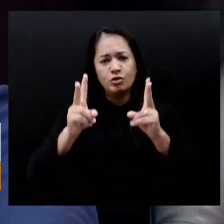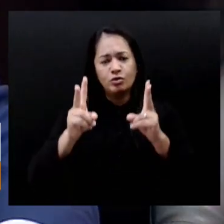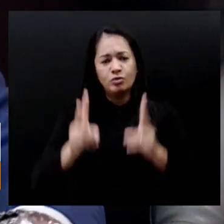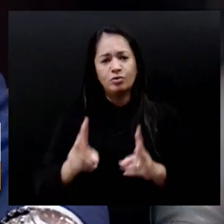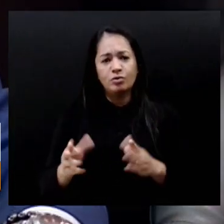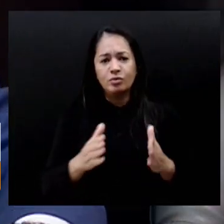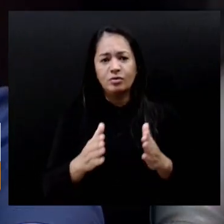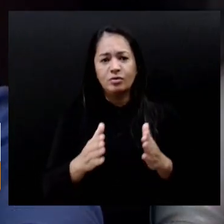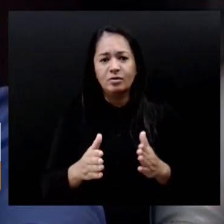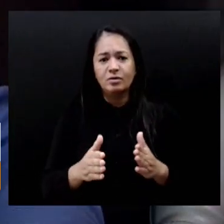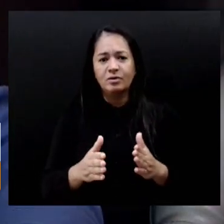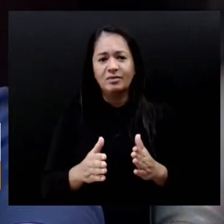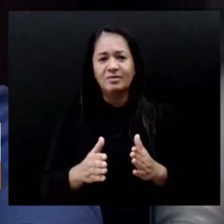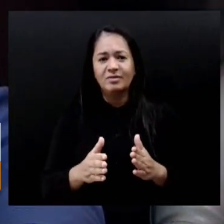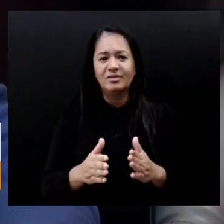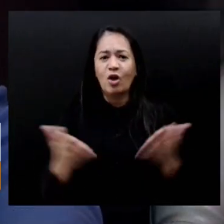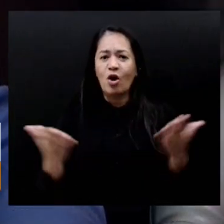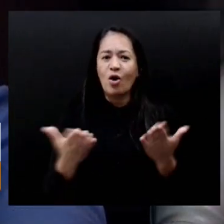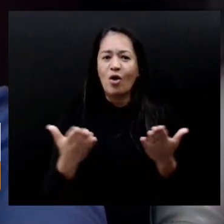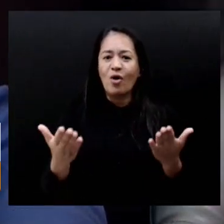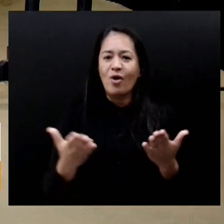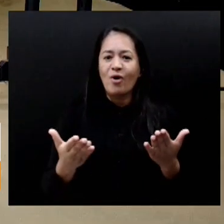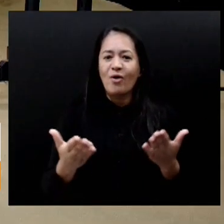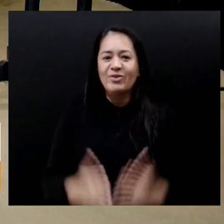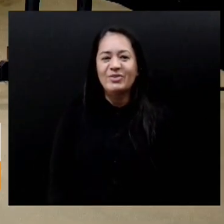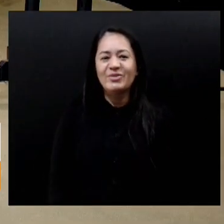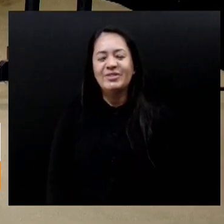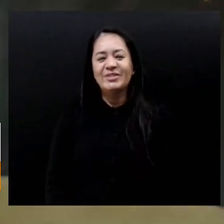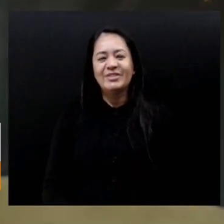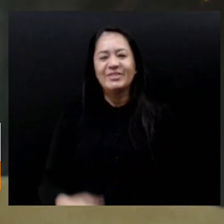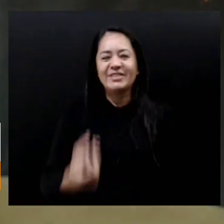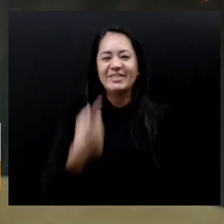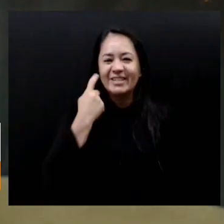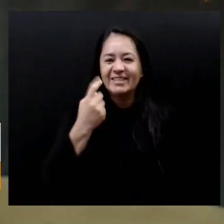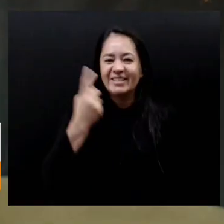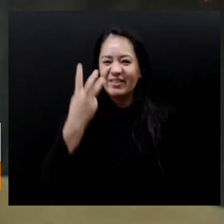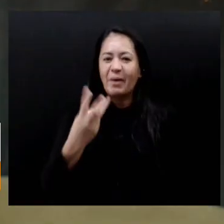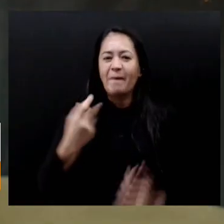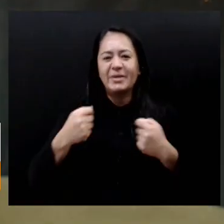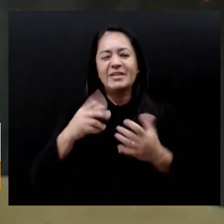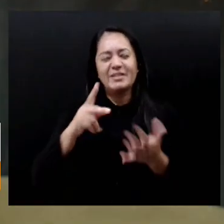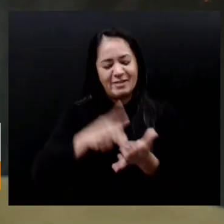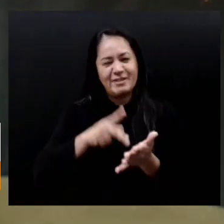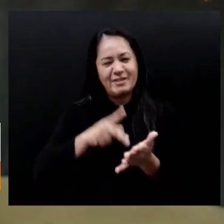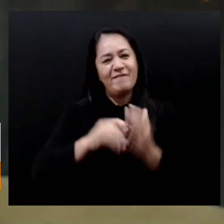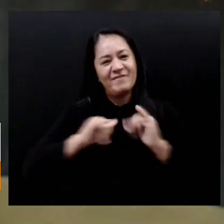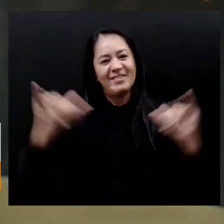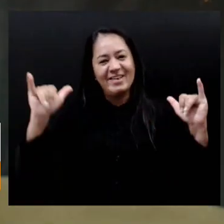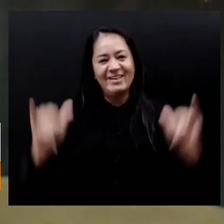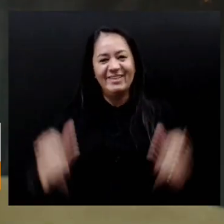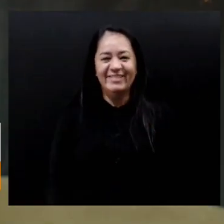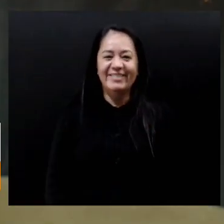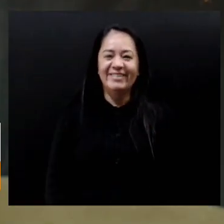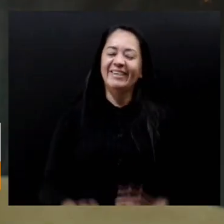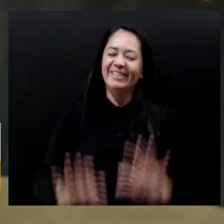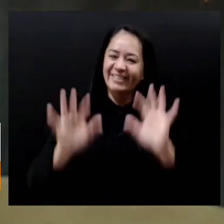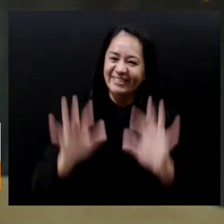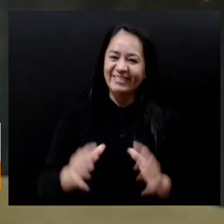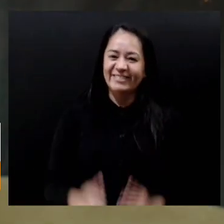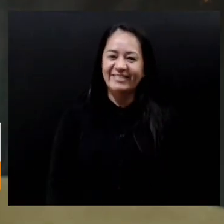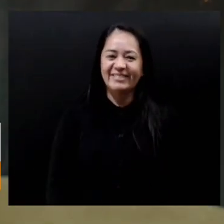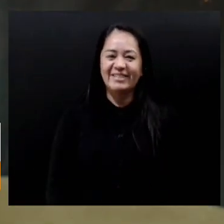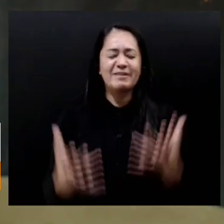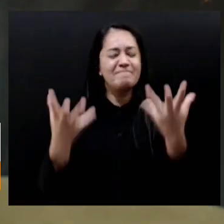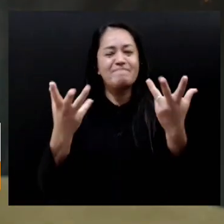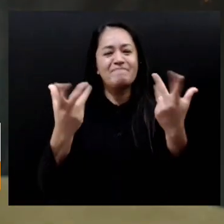Namorados, mas hoje é sexta-feira 13, tem que jogar umas verdades. Isso mesmo, vamos lá, gente, olha só, que maravilha, que gostoso o programa de hoje, a